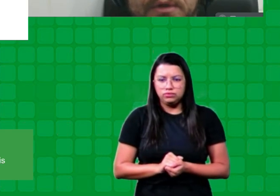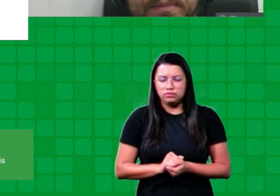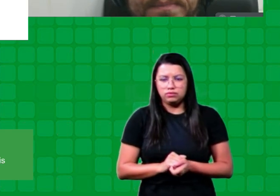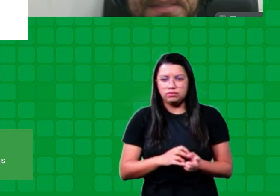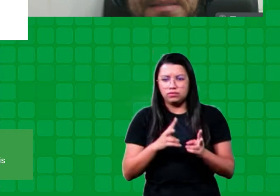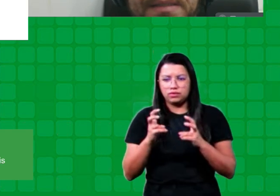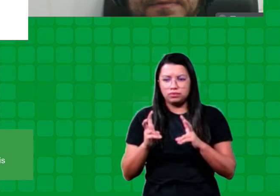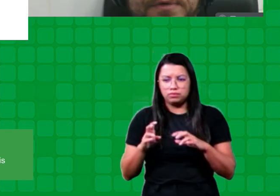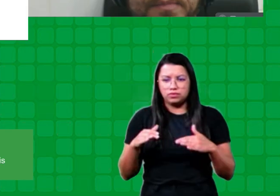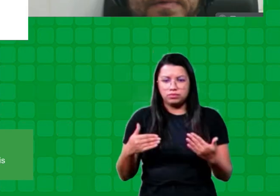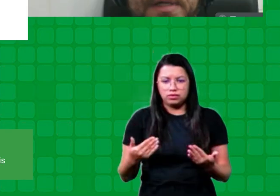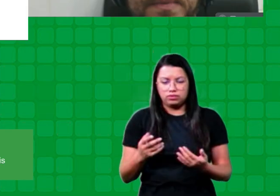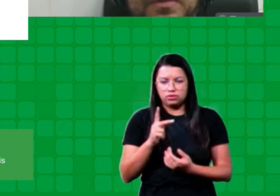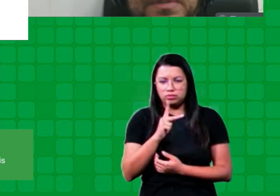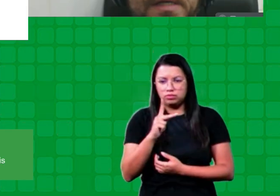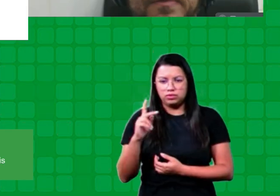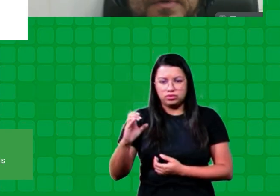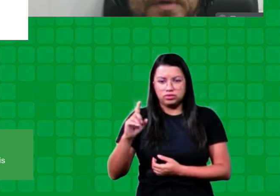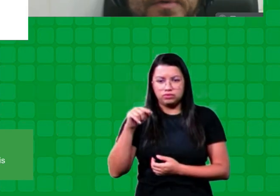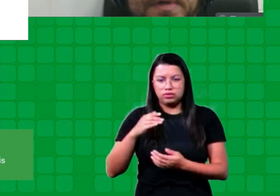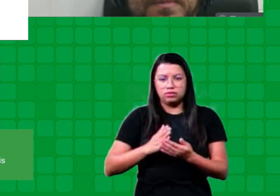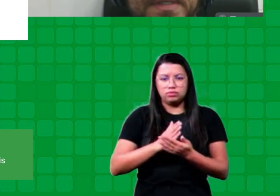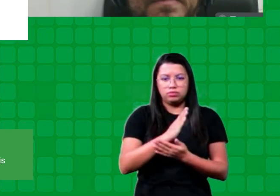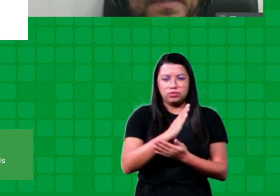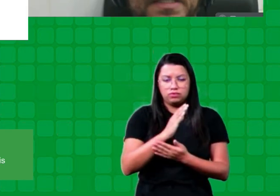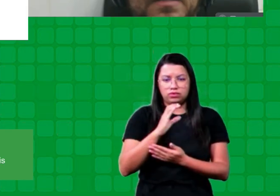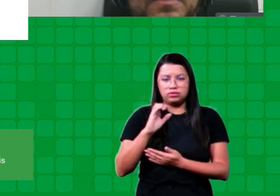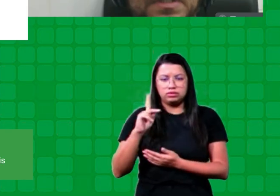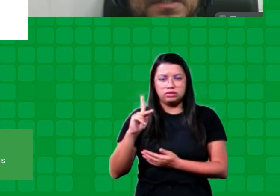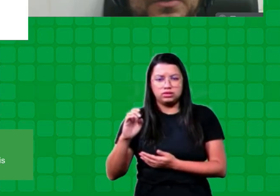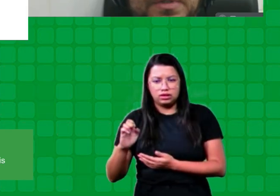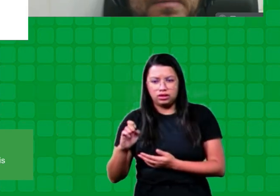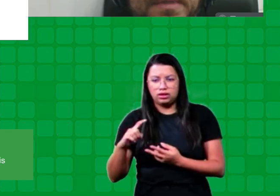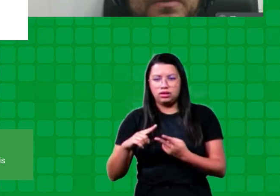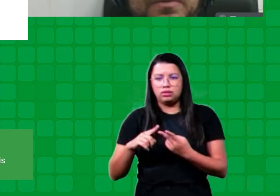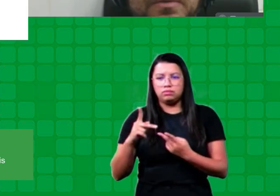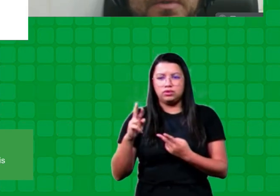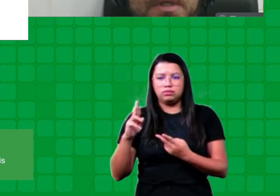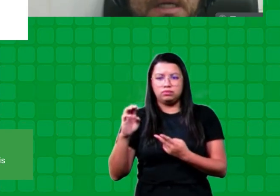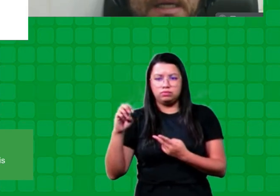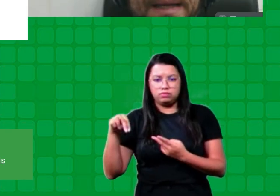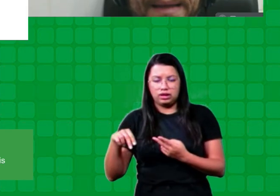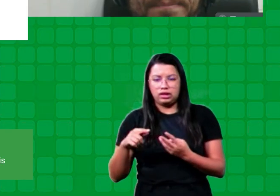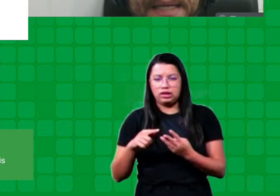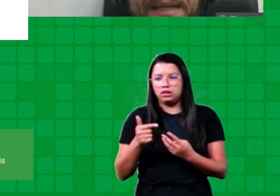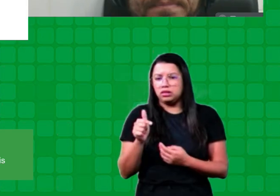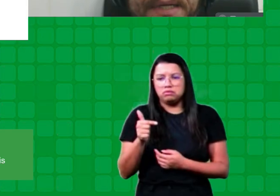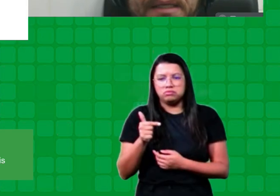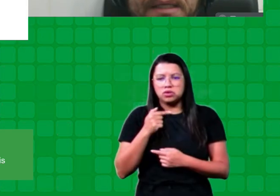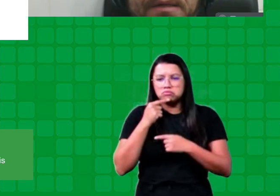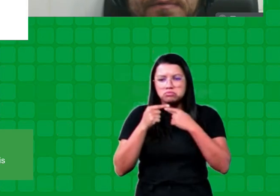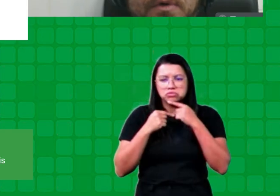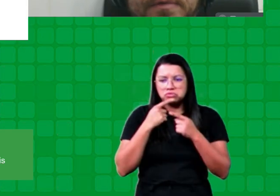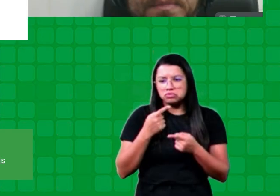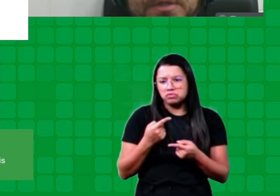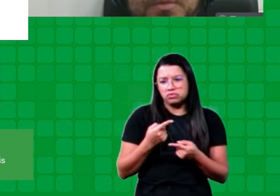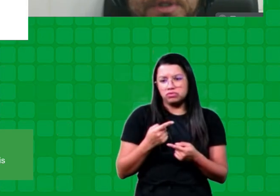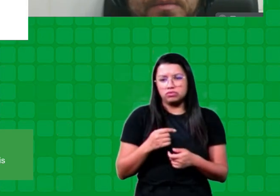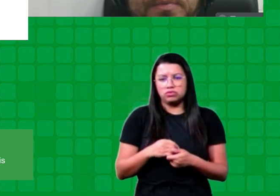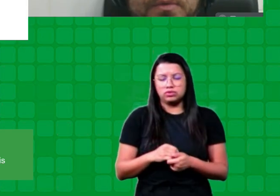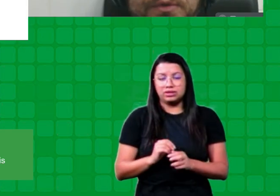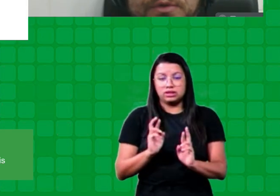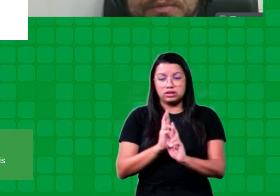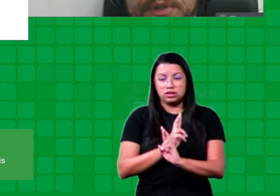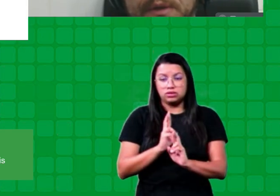Considerando, então, que o PPC foi aprovado pelo CEP, foi aprovado pela PREM, não tem questionamentos pela PREM, que envolve, ao